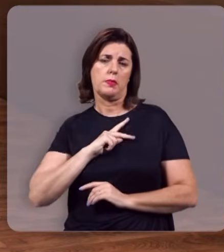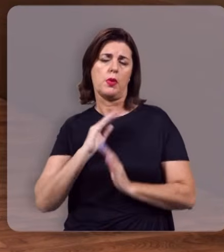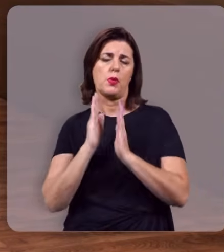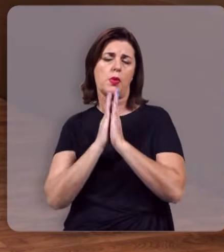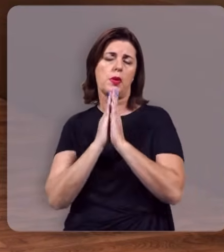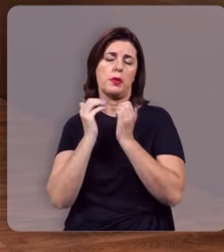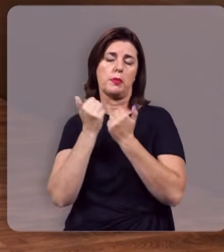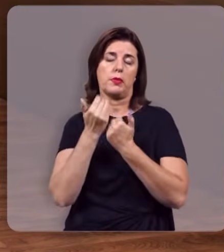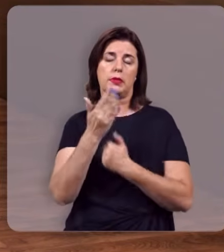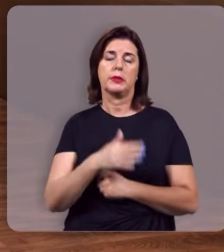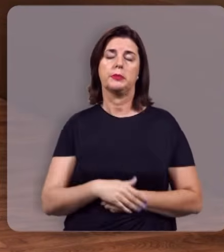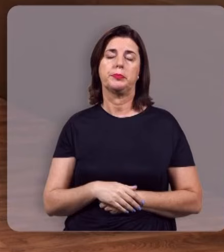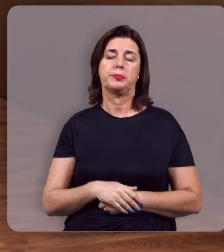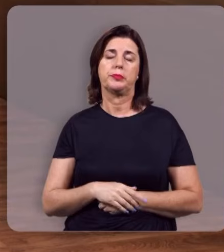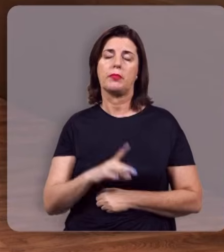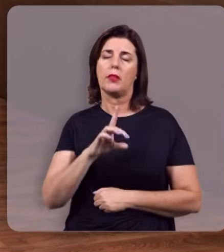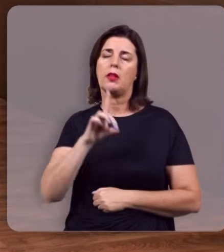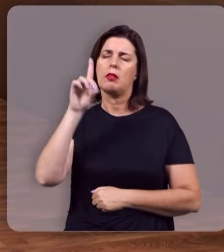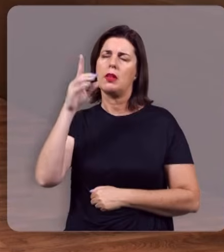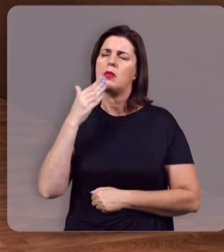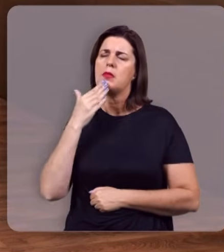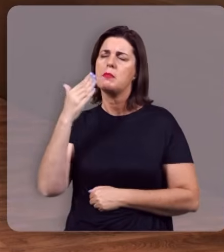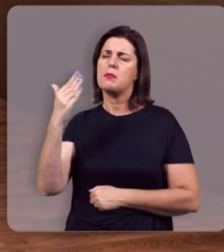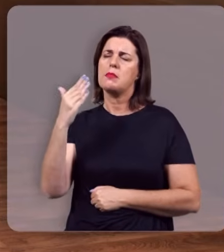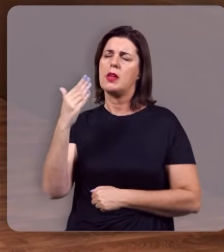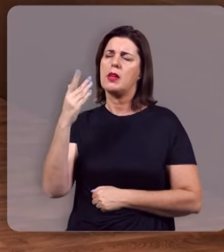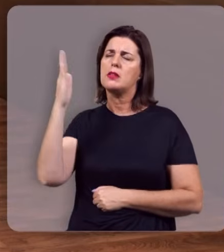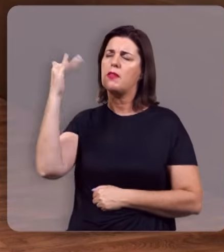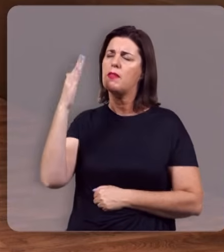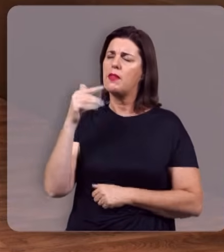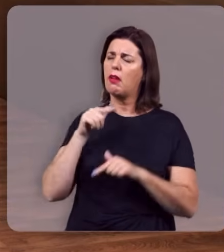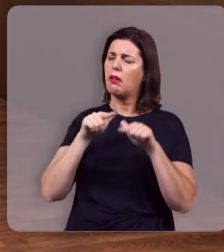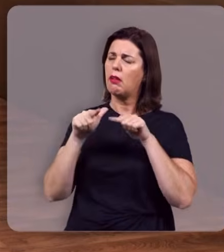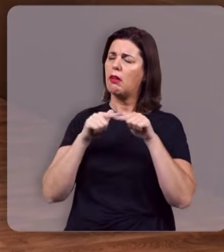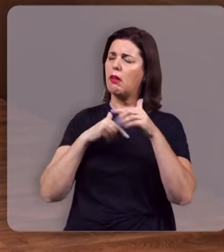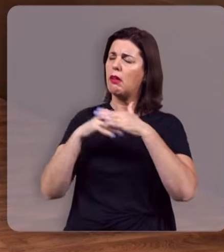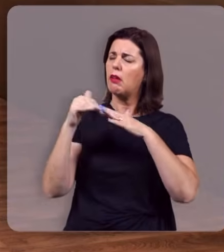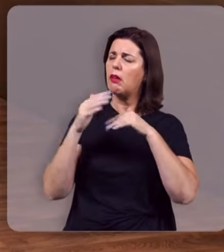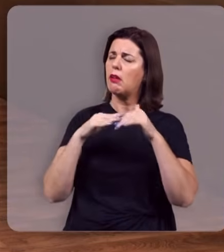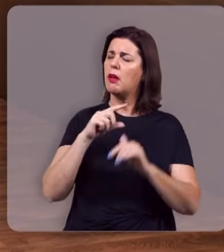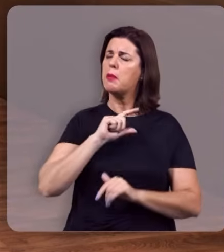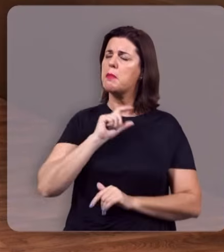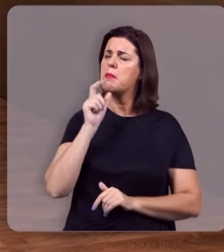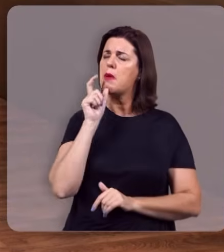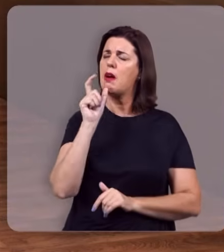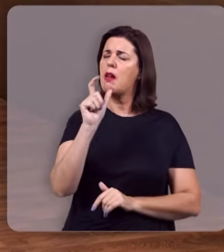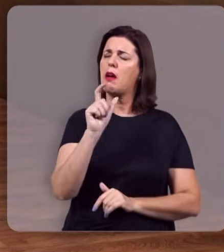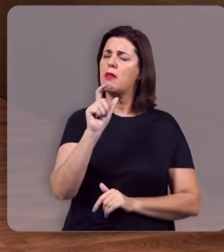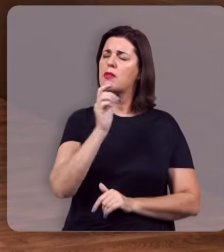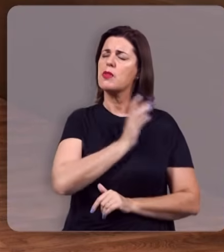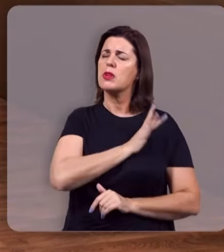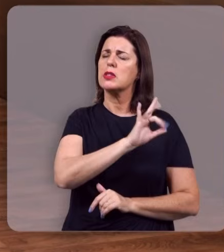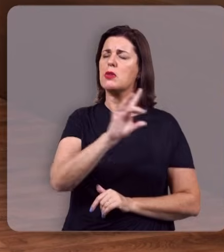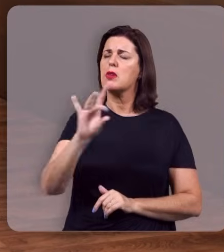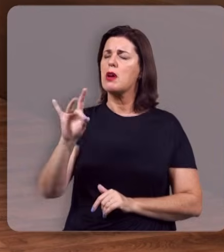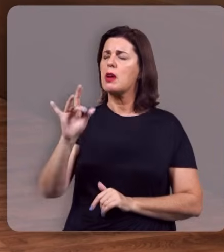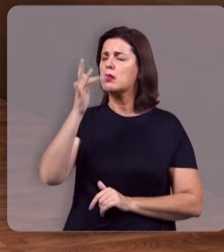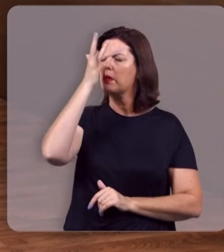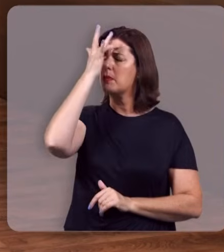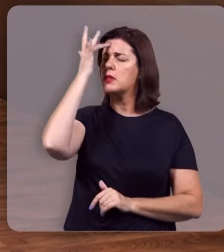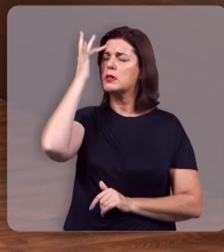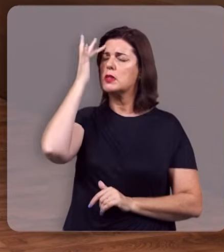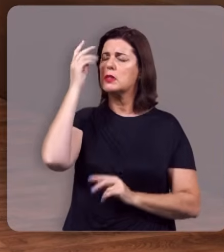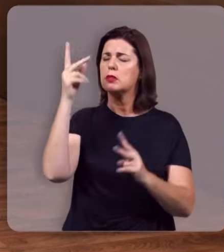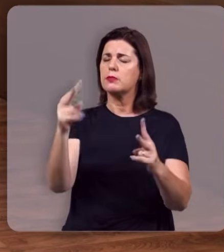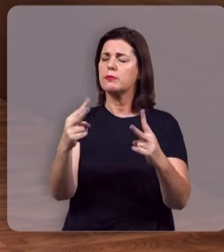Eu vou orar com você. Deus, eu te peço que tu apliques a tua palavra ao coração de todos aqueles que agora